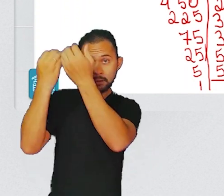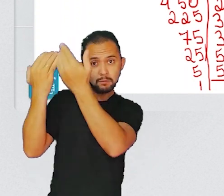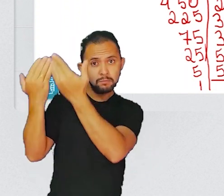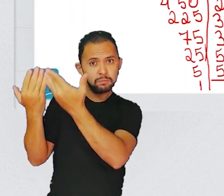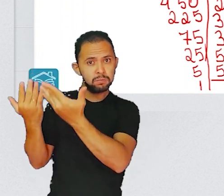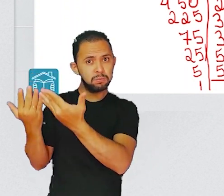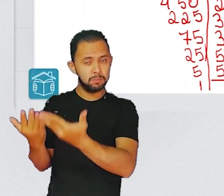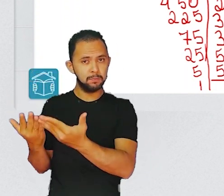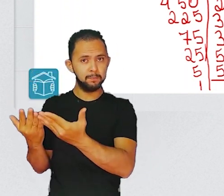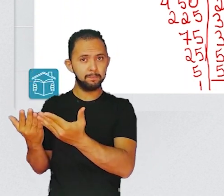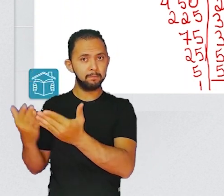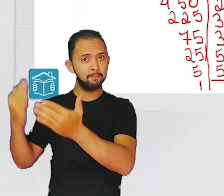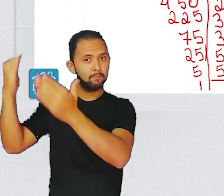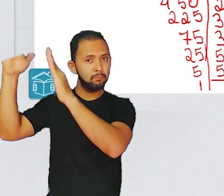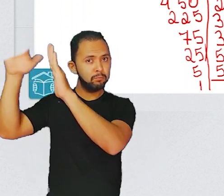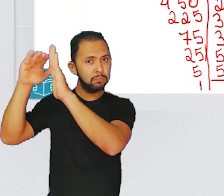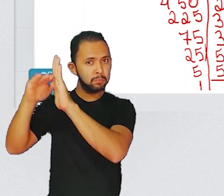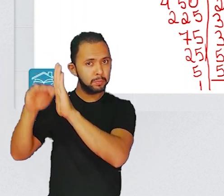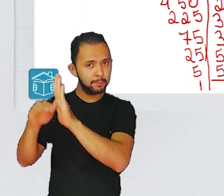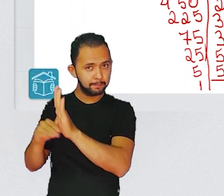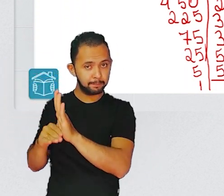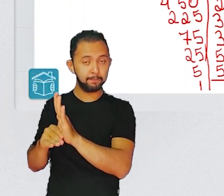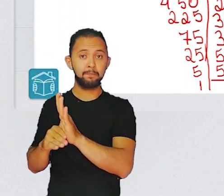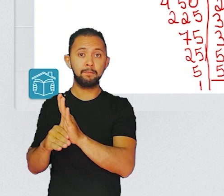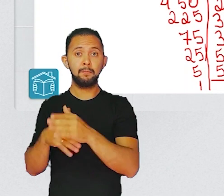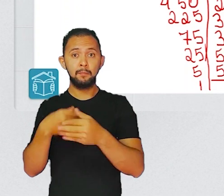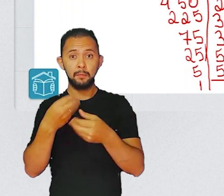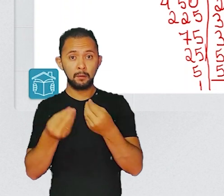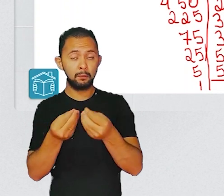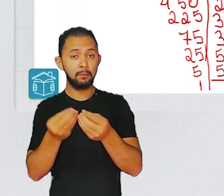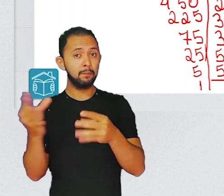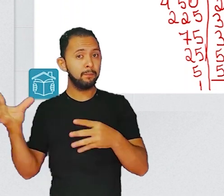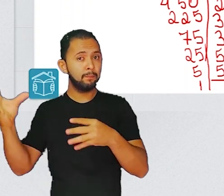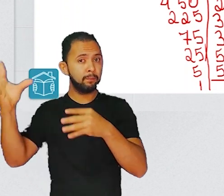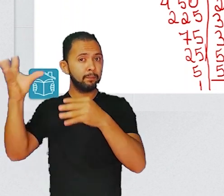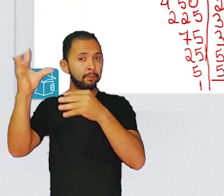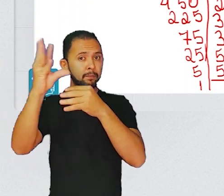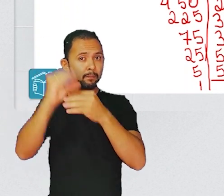todos esses fatores, beleza? Vamos escrever isso aqui de uma forma